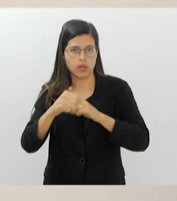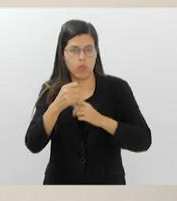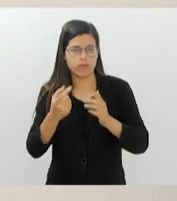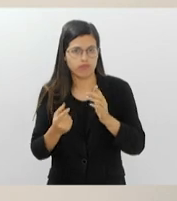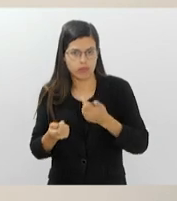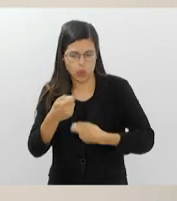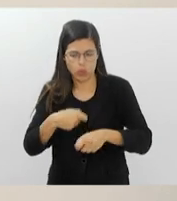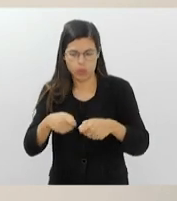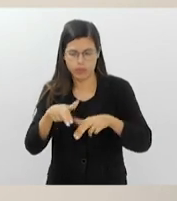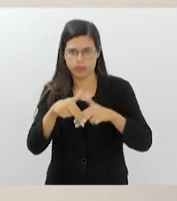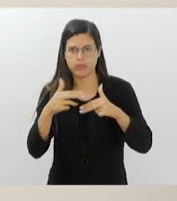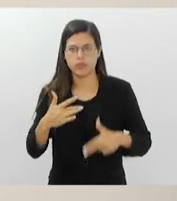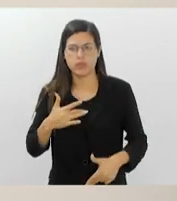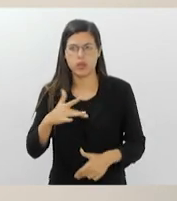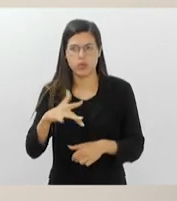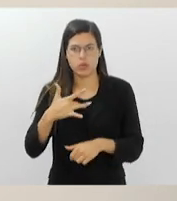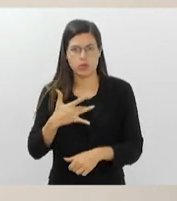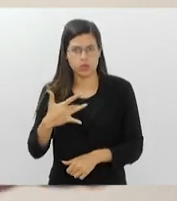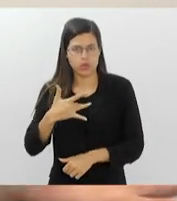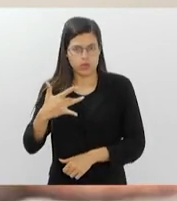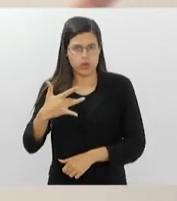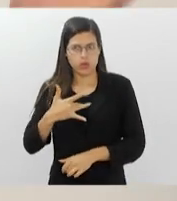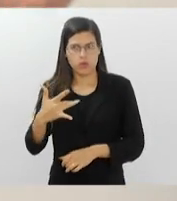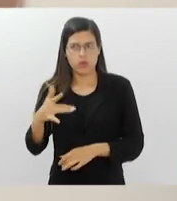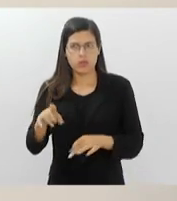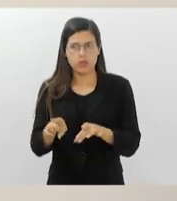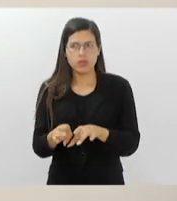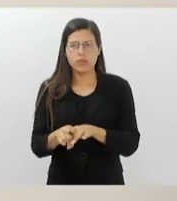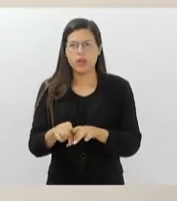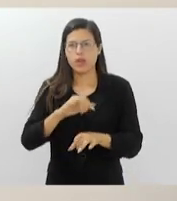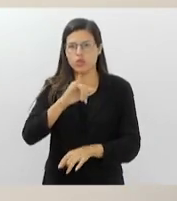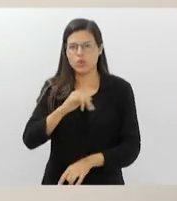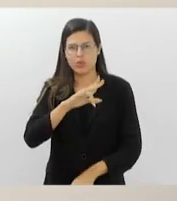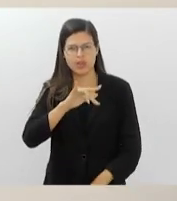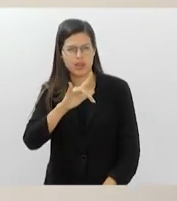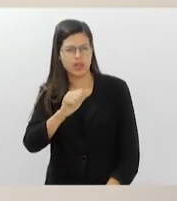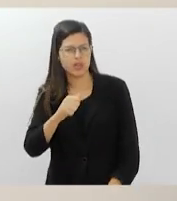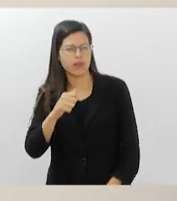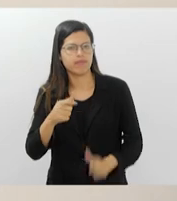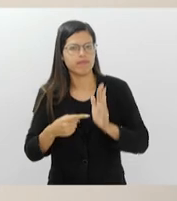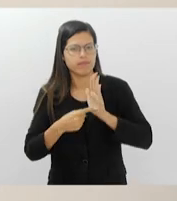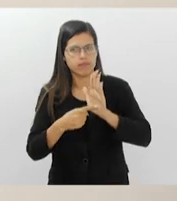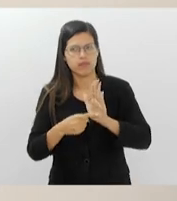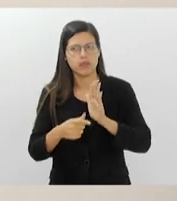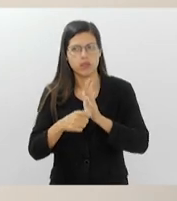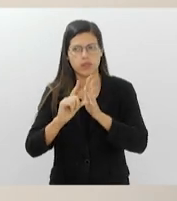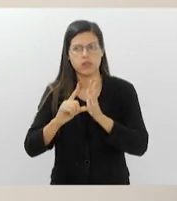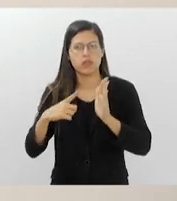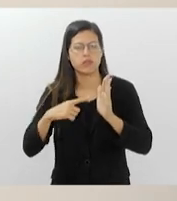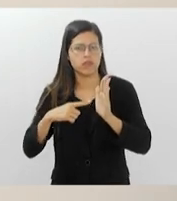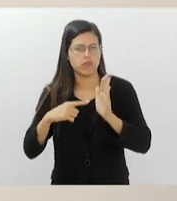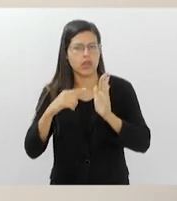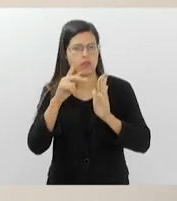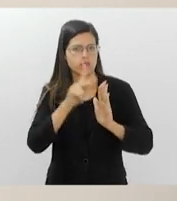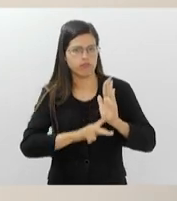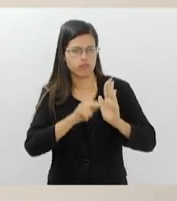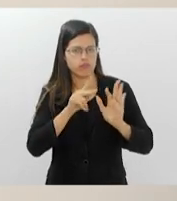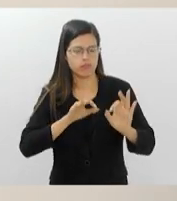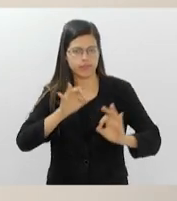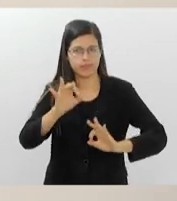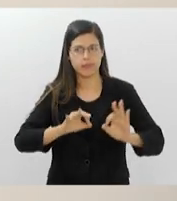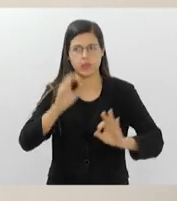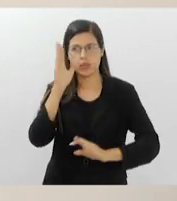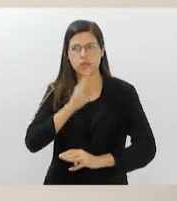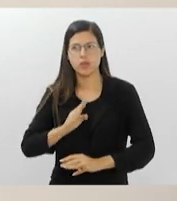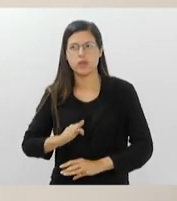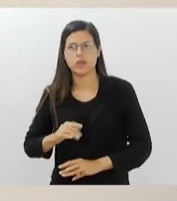engajamento comunitário a participação social como a Juliana até apresentou também Eh tá no nosso plano nacional tá dentro de um pilar que